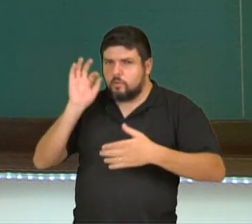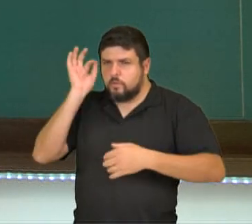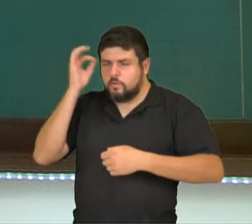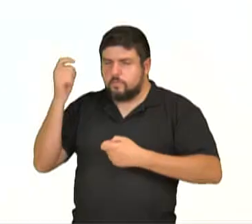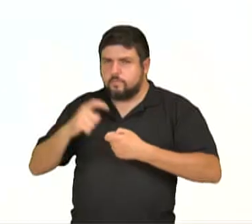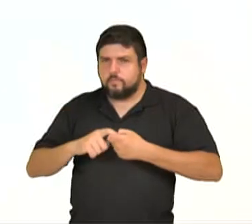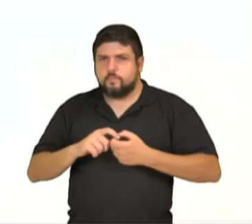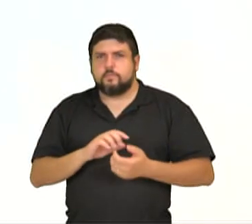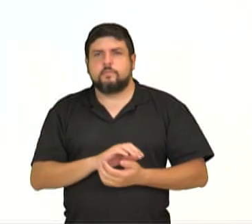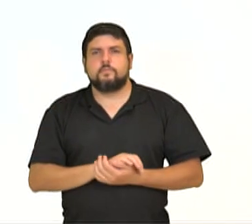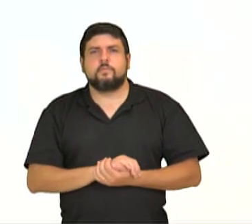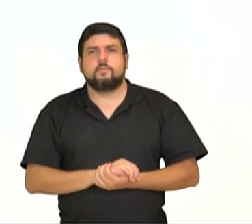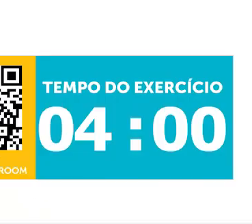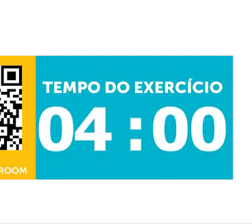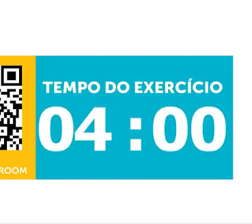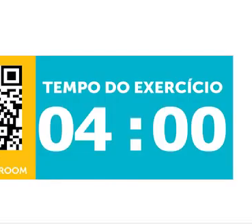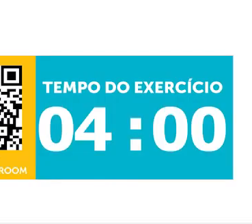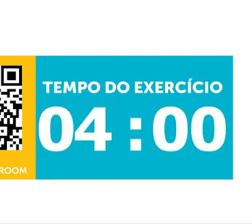já volto.